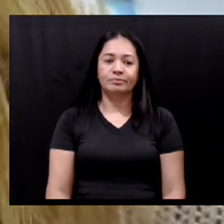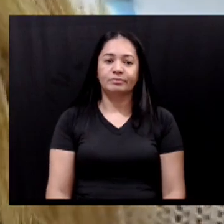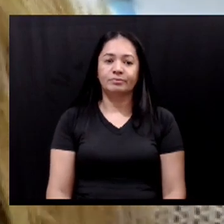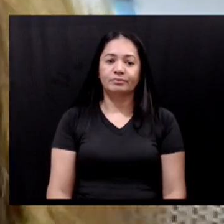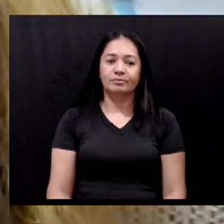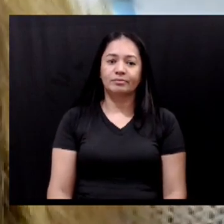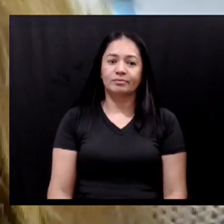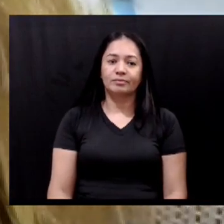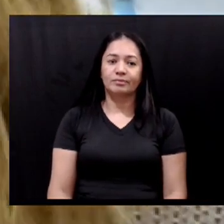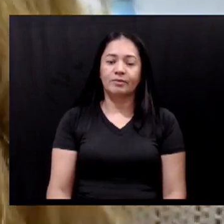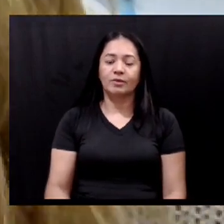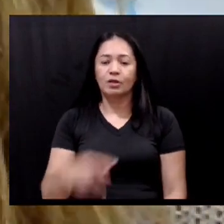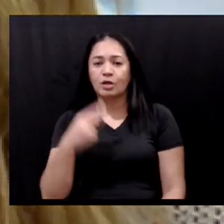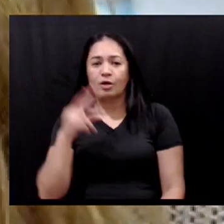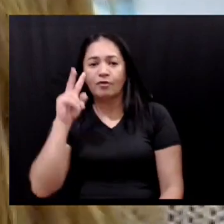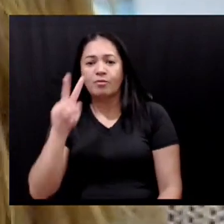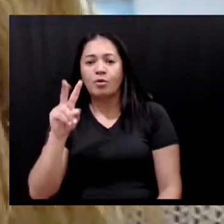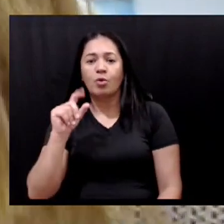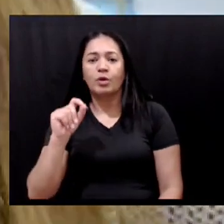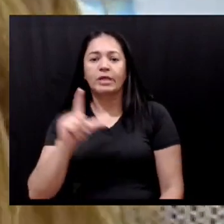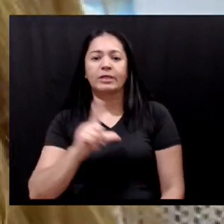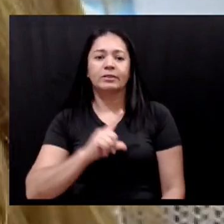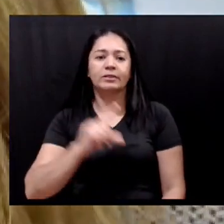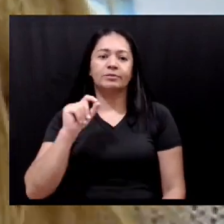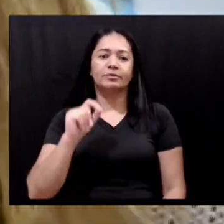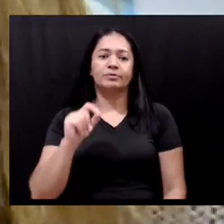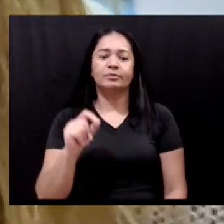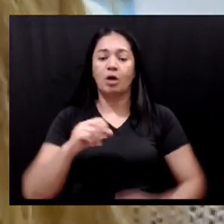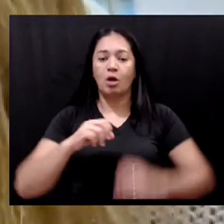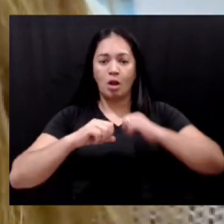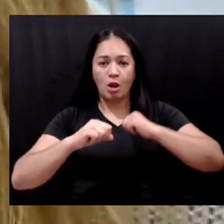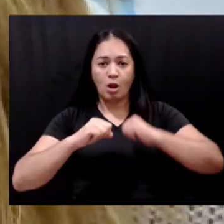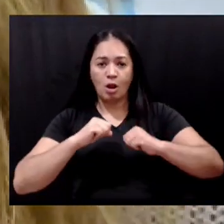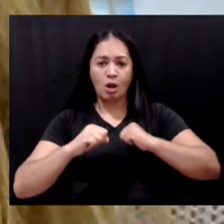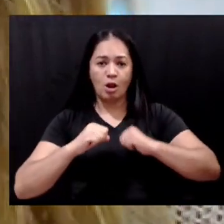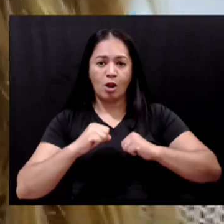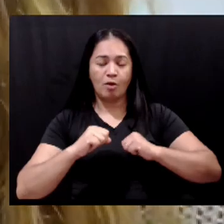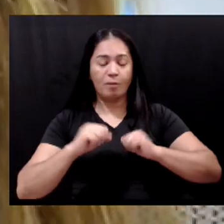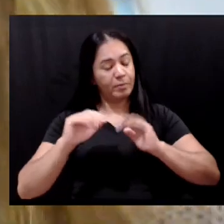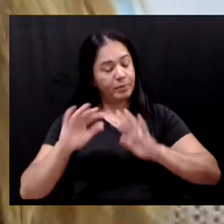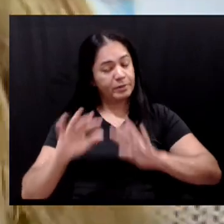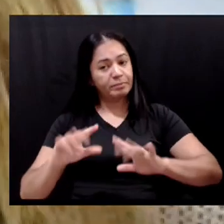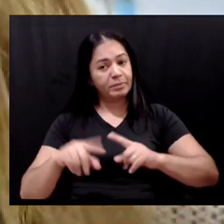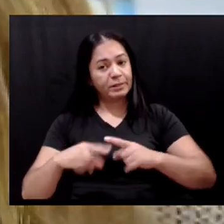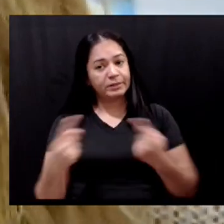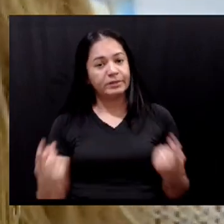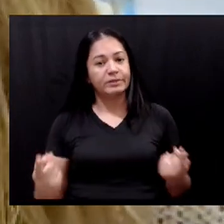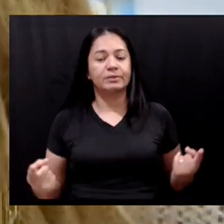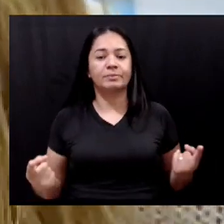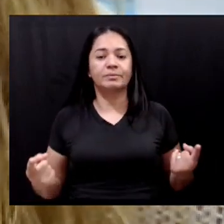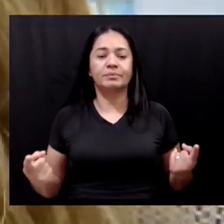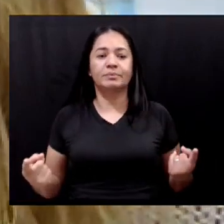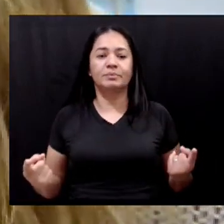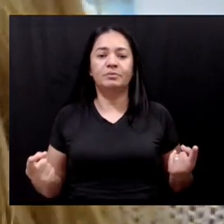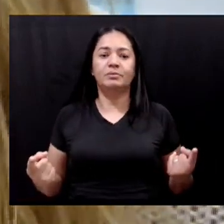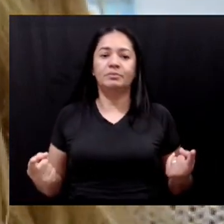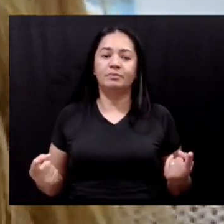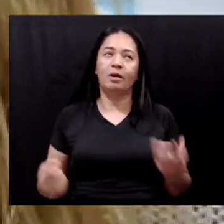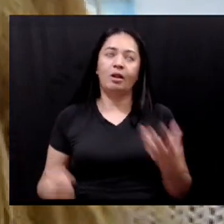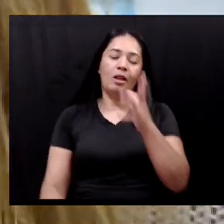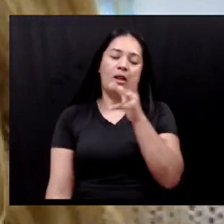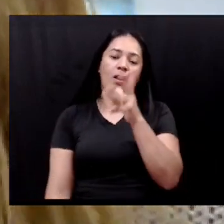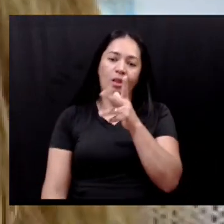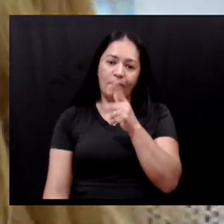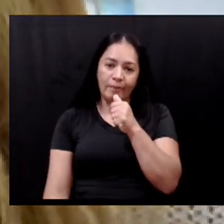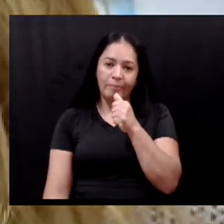que existe movimentos grandes para isso, mas demora, né, para algo, de